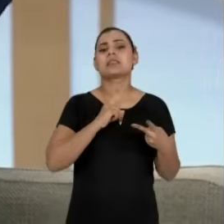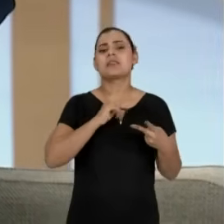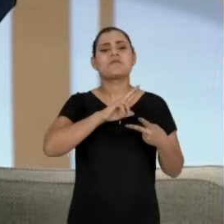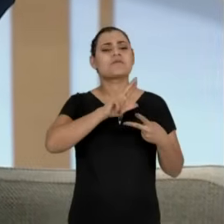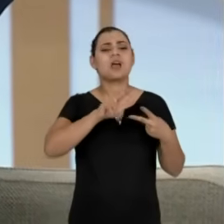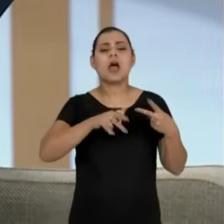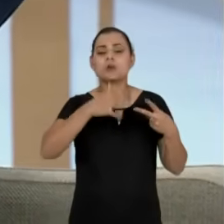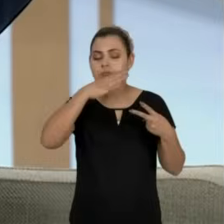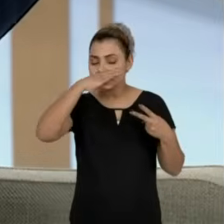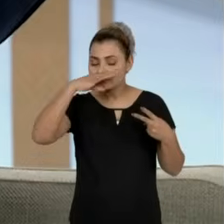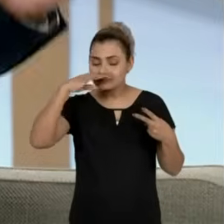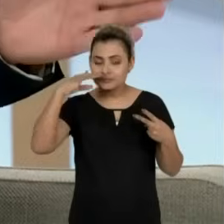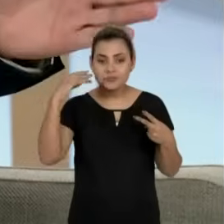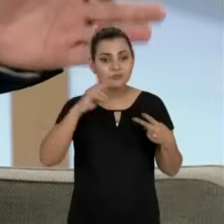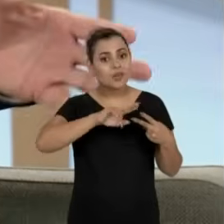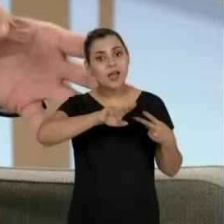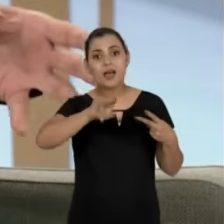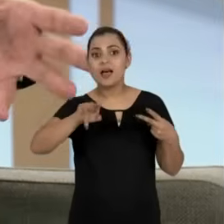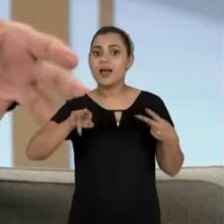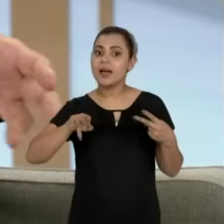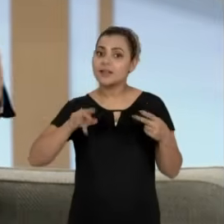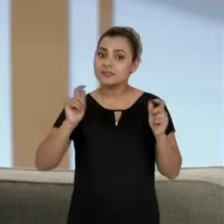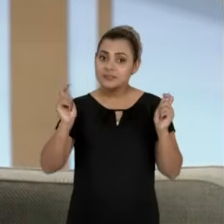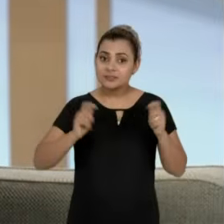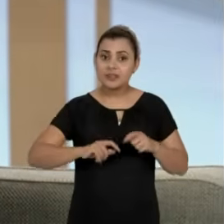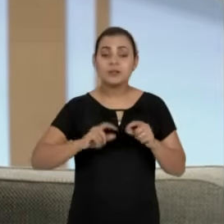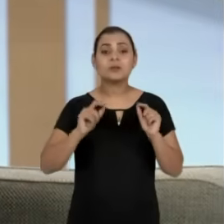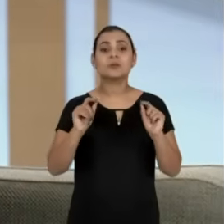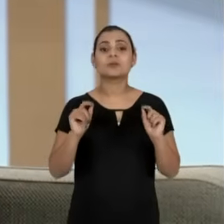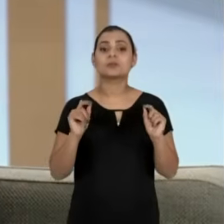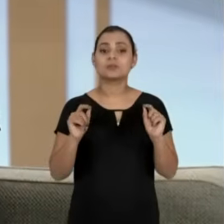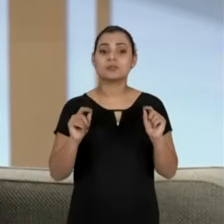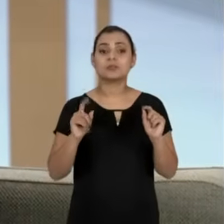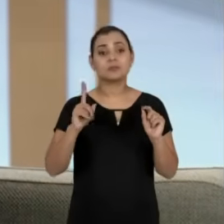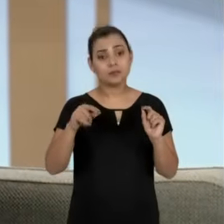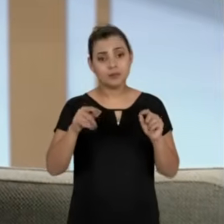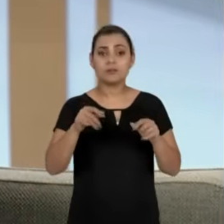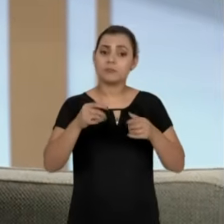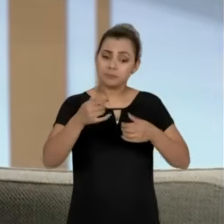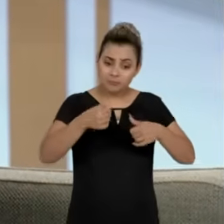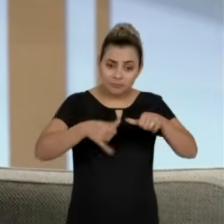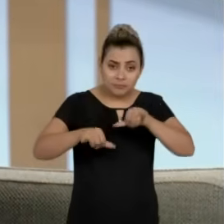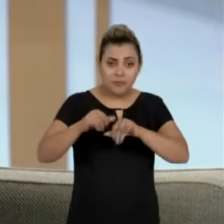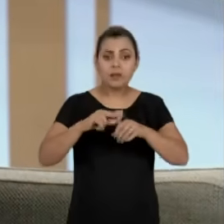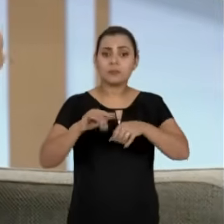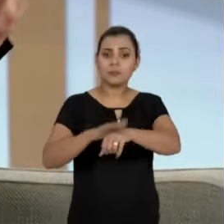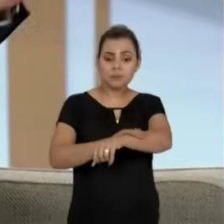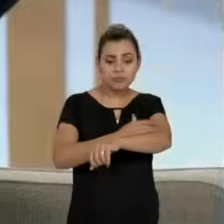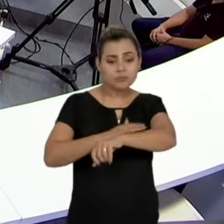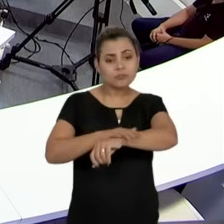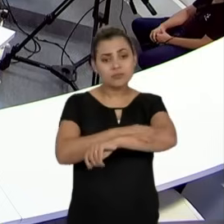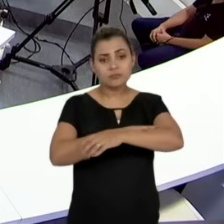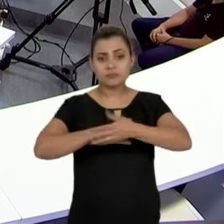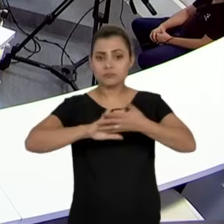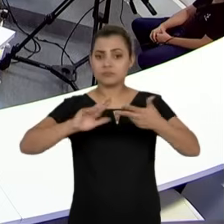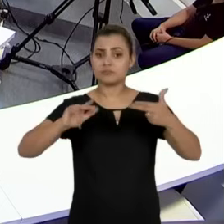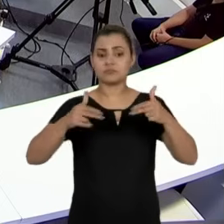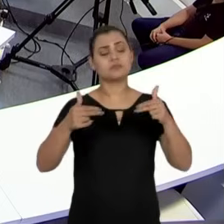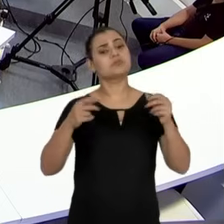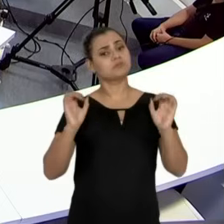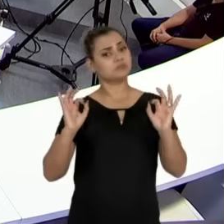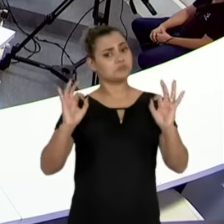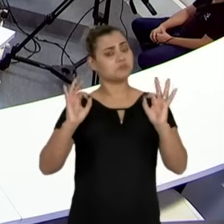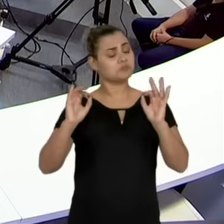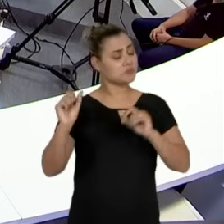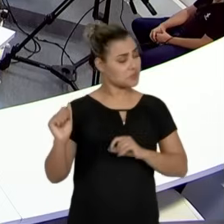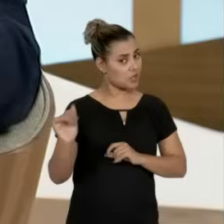várias essências que podem se tornar essências cosméticos, aromáticos, entendeu? Sofisticadas. Sofisticadíssimas, de